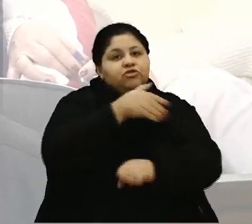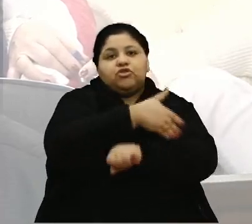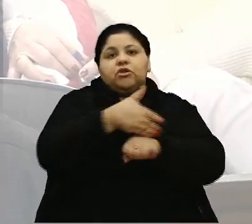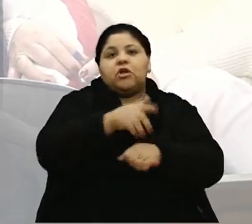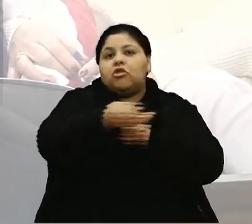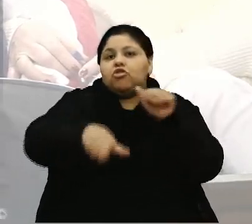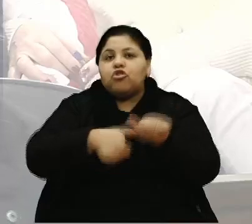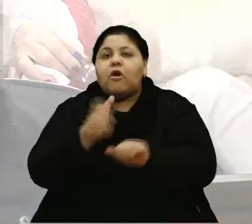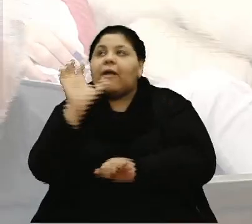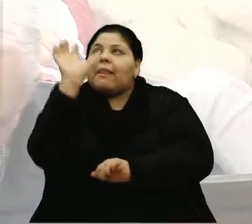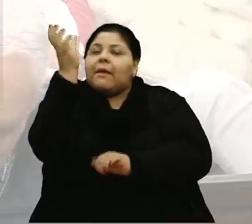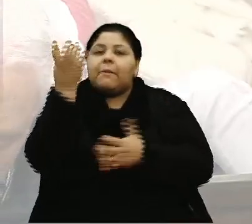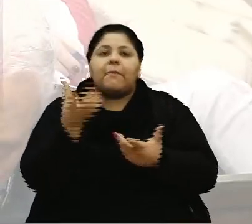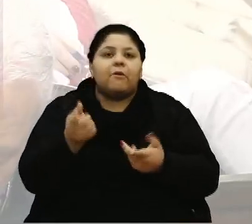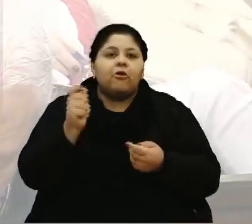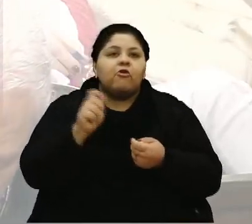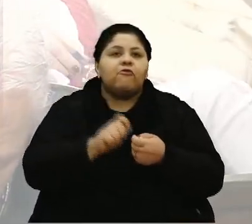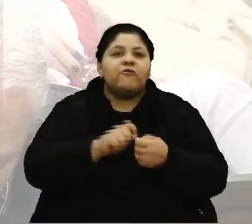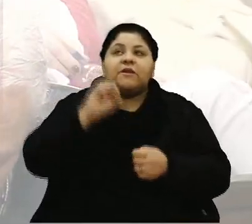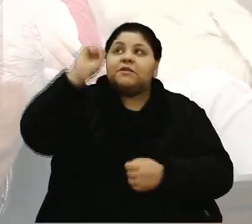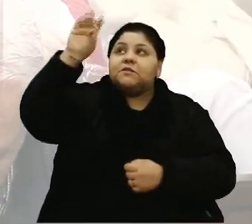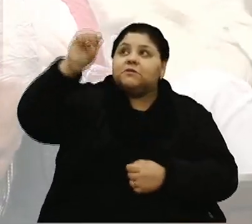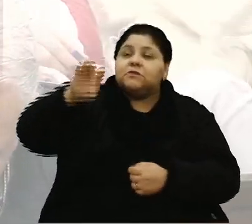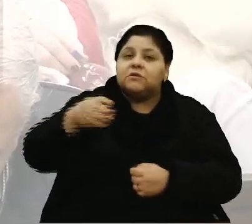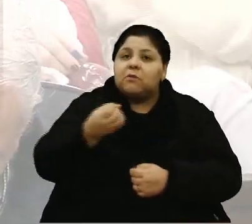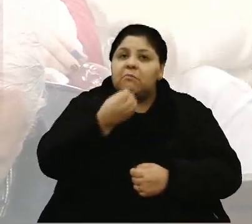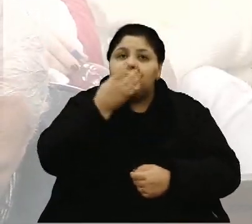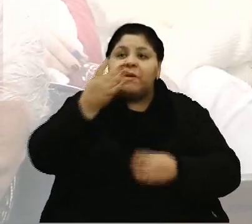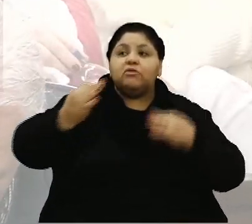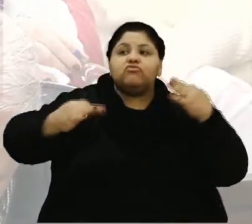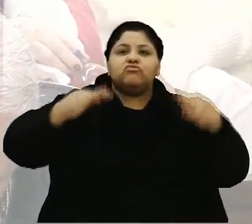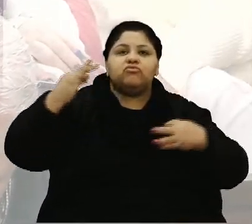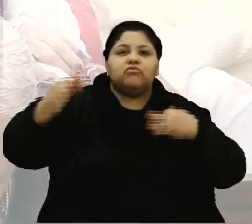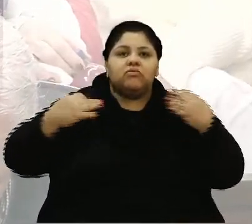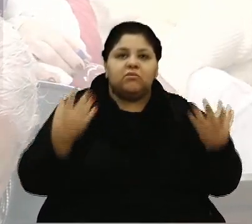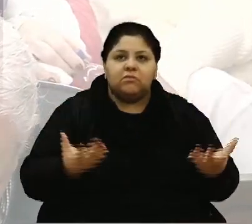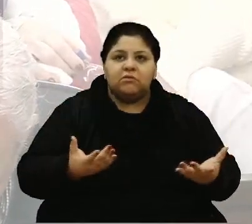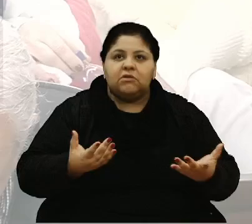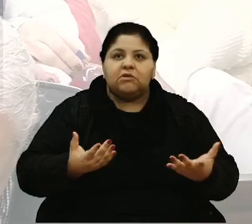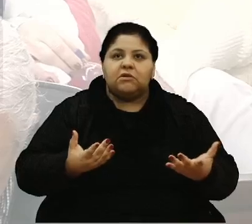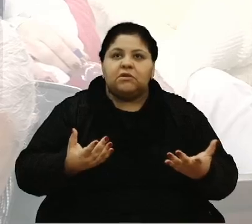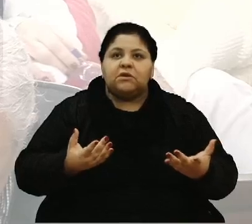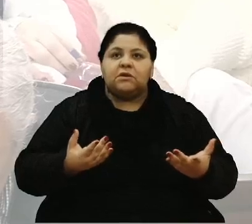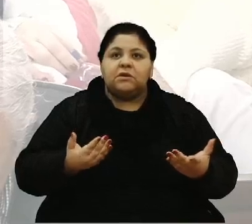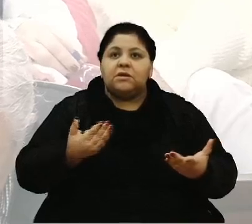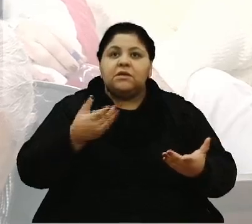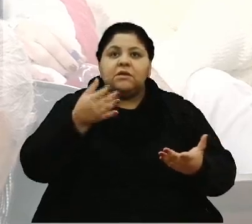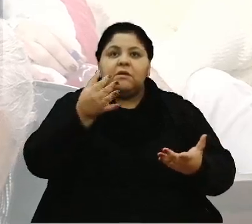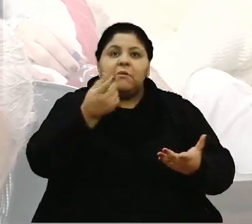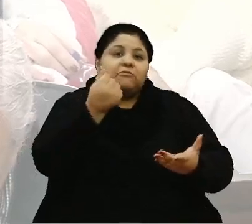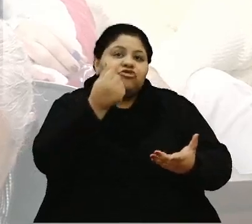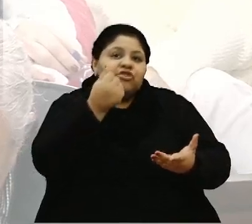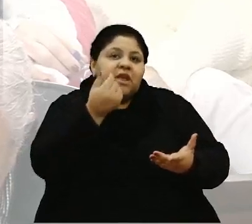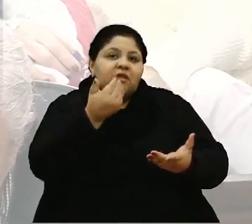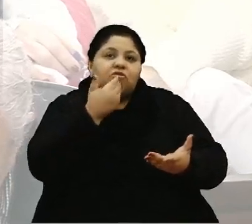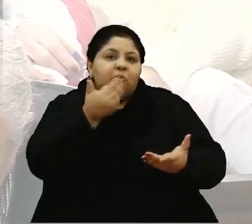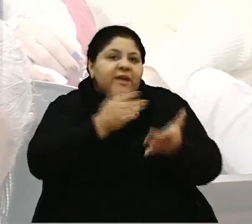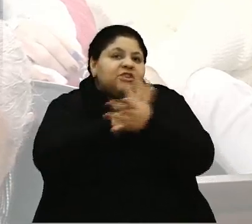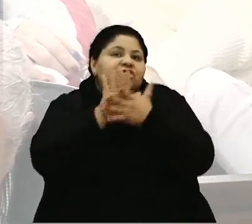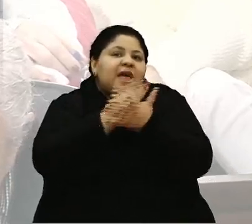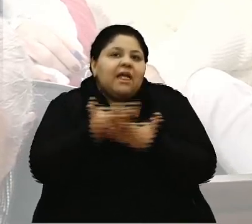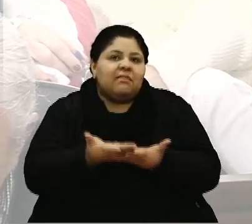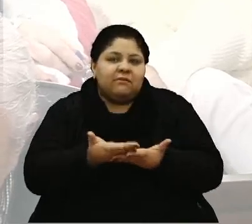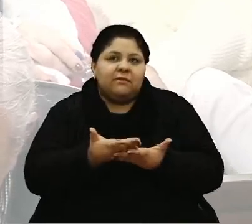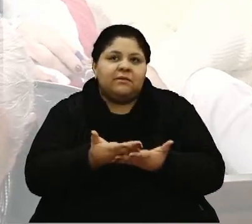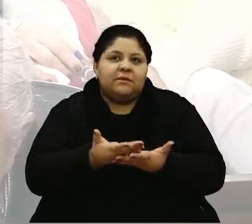as lâmpadas, façam a sinalização pelo bem dos turistas que vão ali frequentar e eles não cobram nada, as pessoas estão indo ali ocupar a propriedade deles. Tem